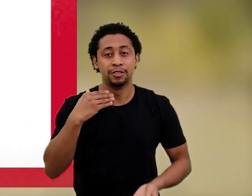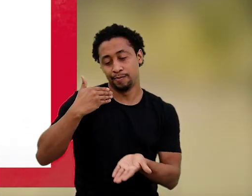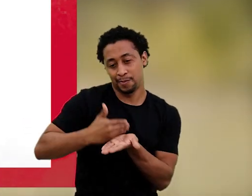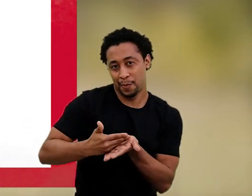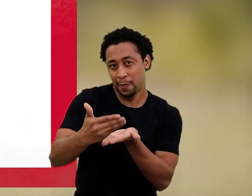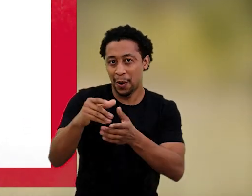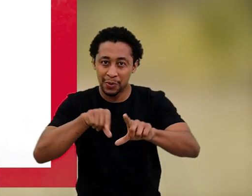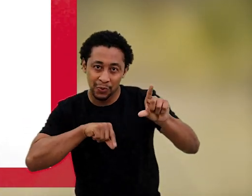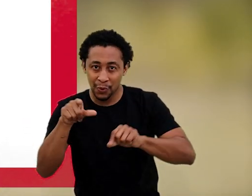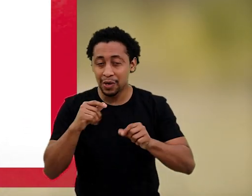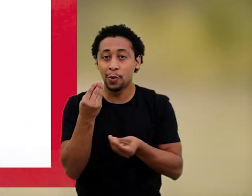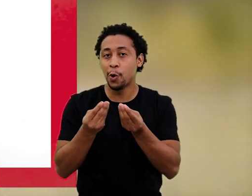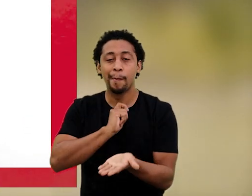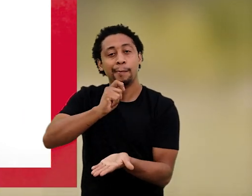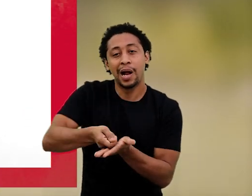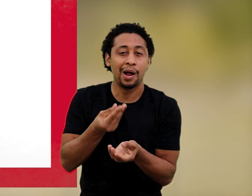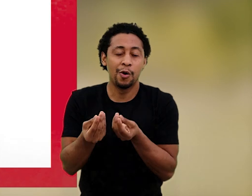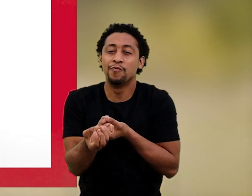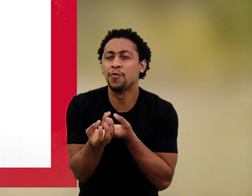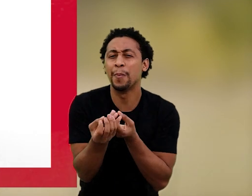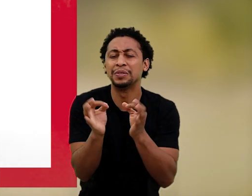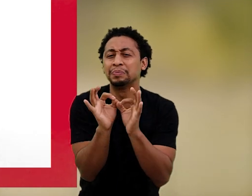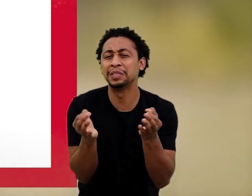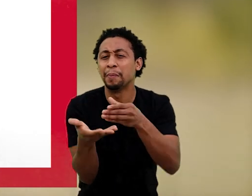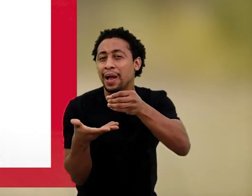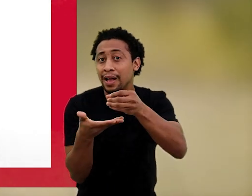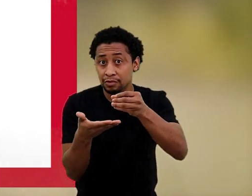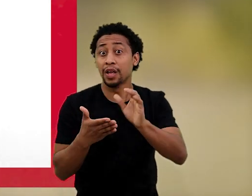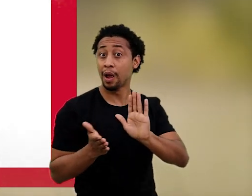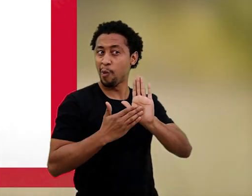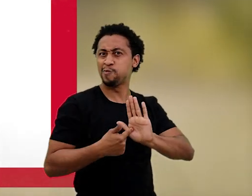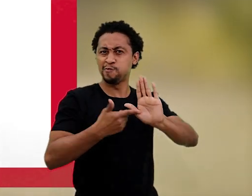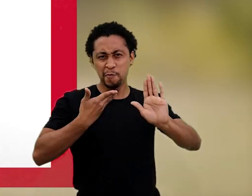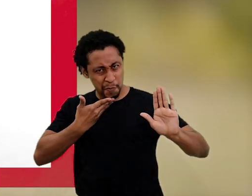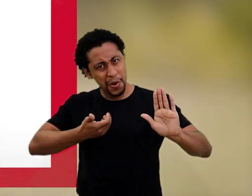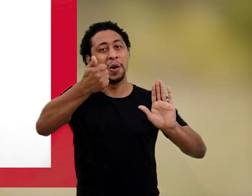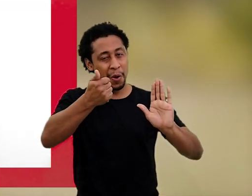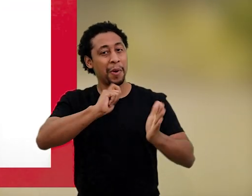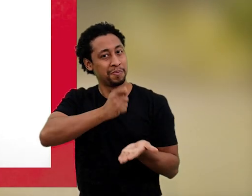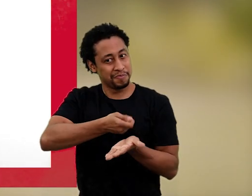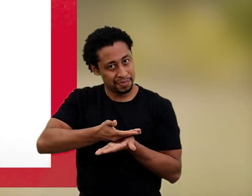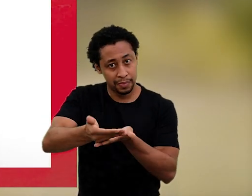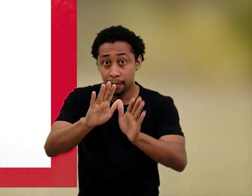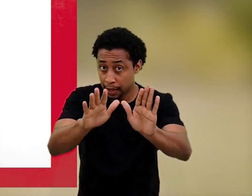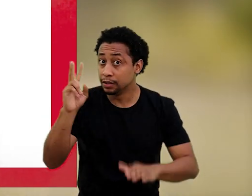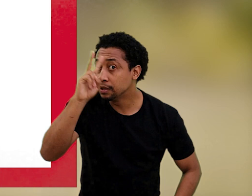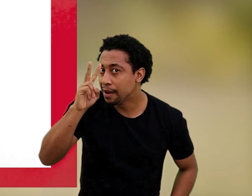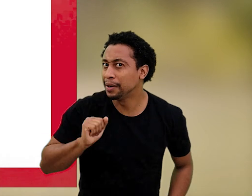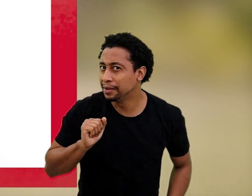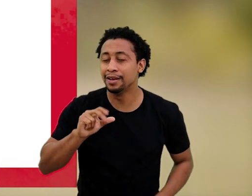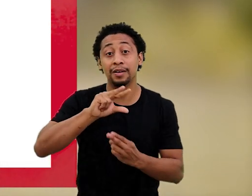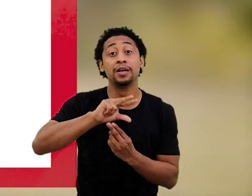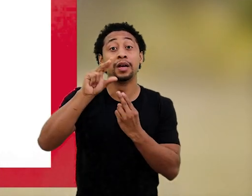escolha a quantidade de parcelas, alguns dados bem básicos e você já vai ter a melhor proposta em mãos. E vai lembrar que o Bradesco Financiamentos oferece